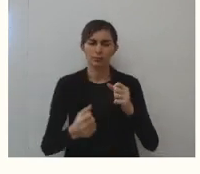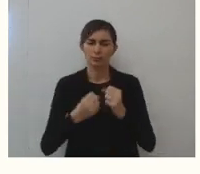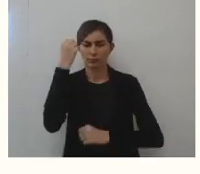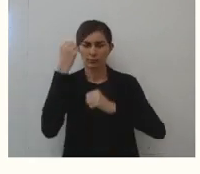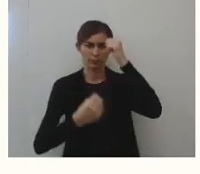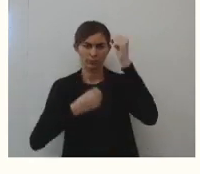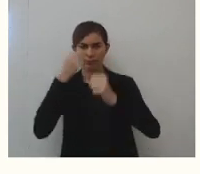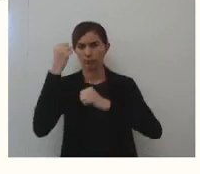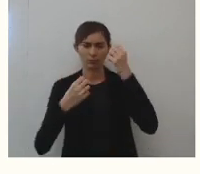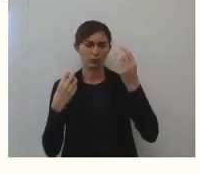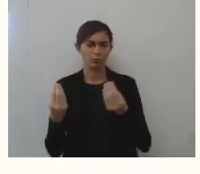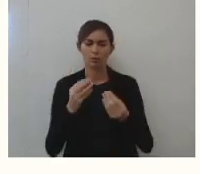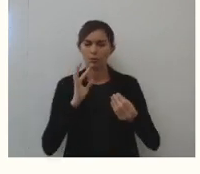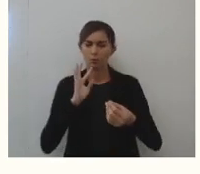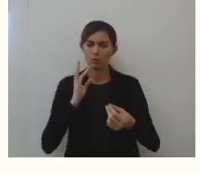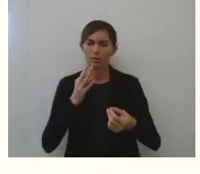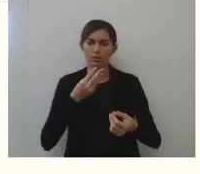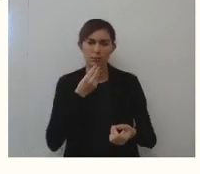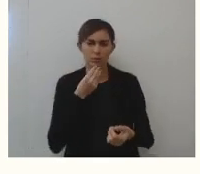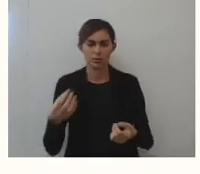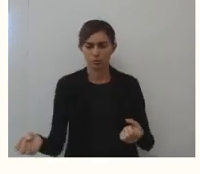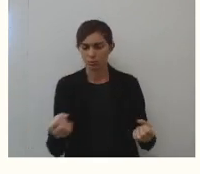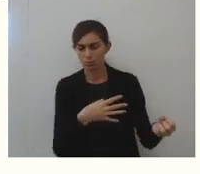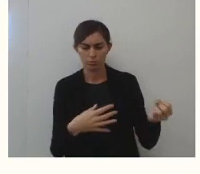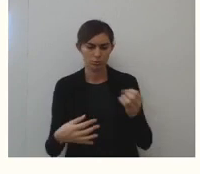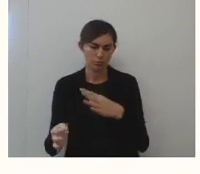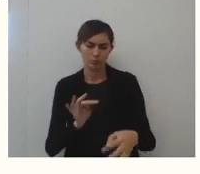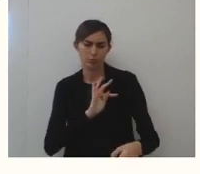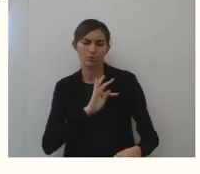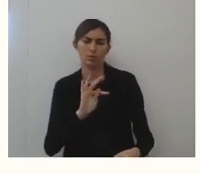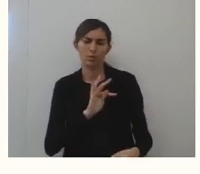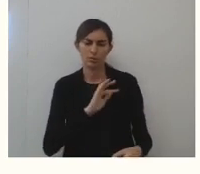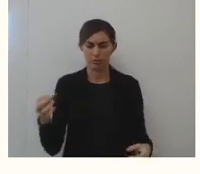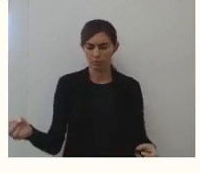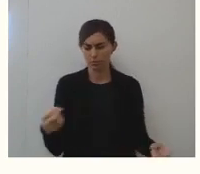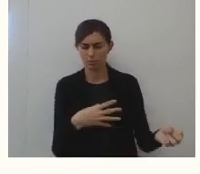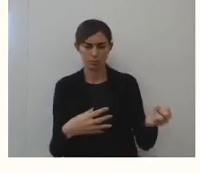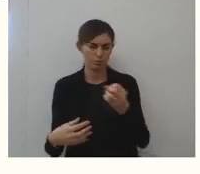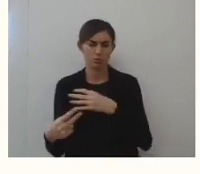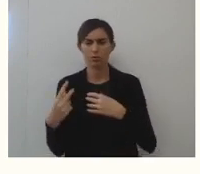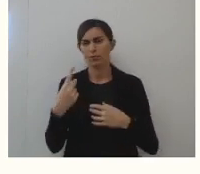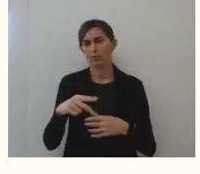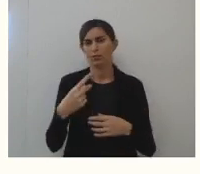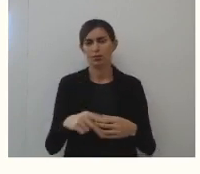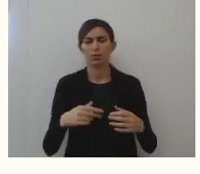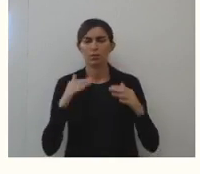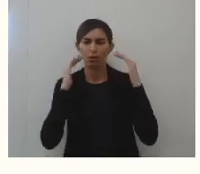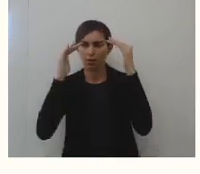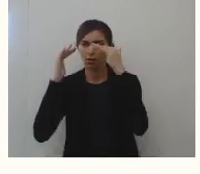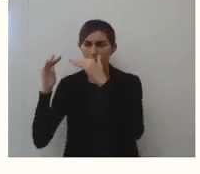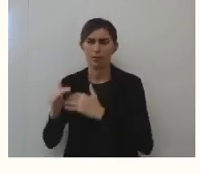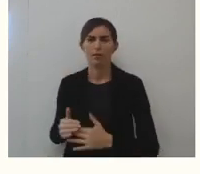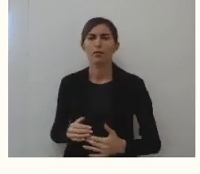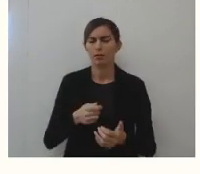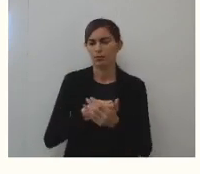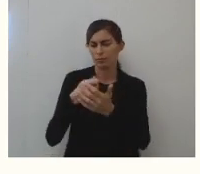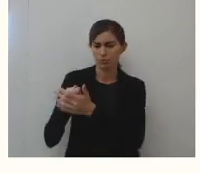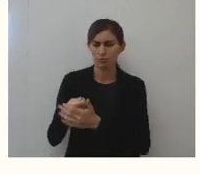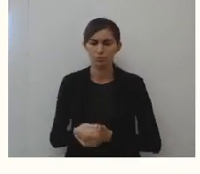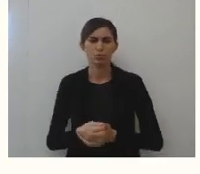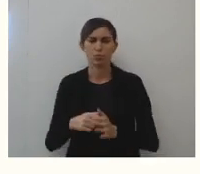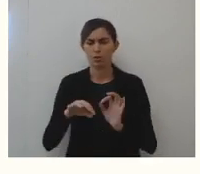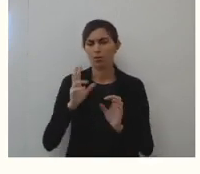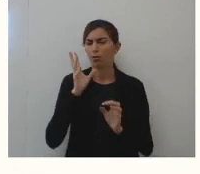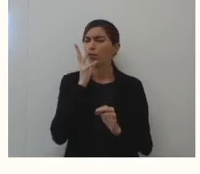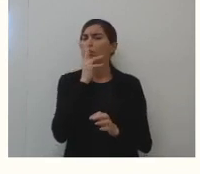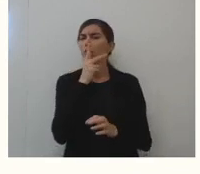fábricas. Como é um conhecimento novo, ou seja, como são técnicas novas, eles se submetem a regimes absolutamente longos